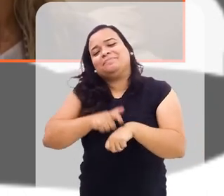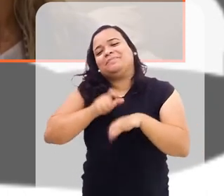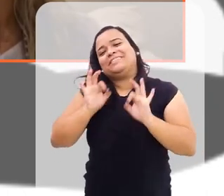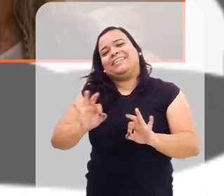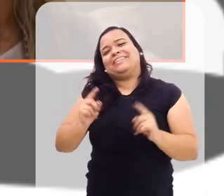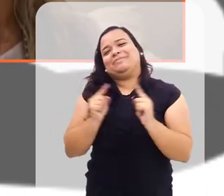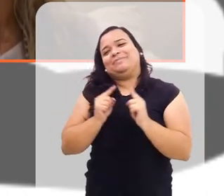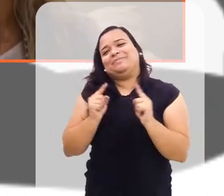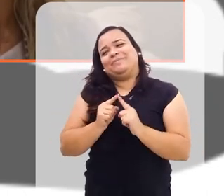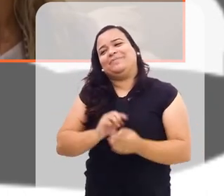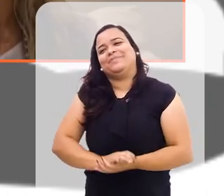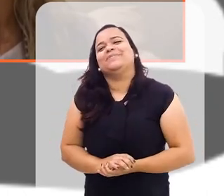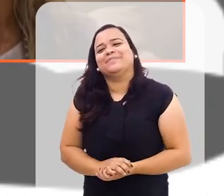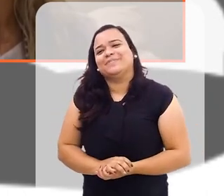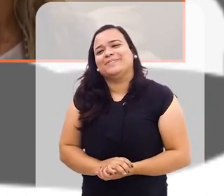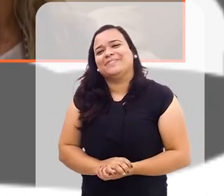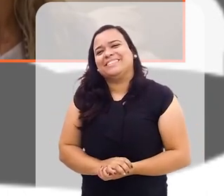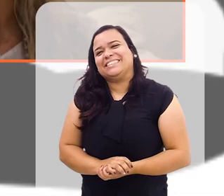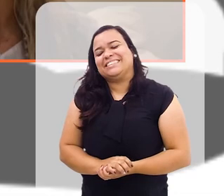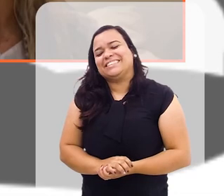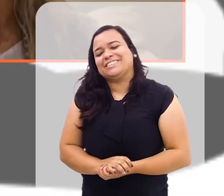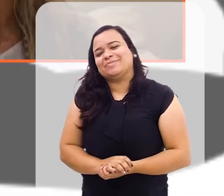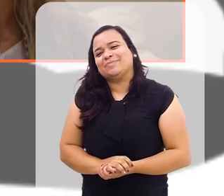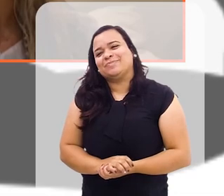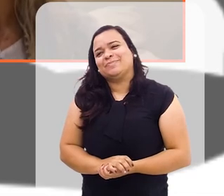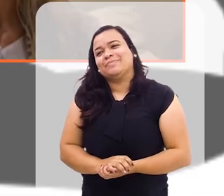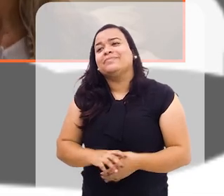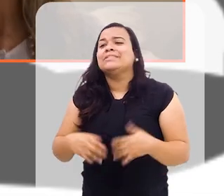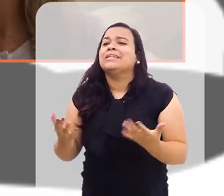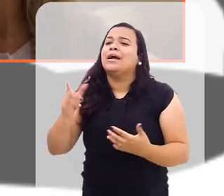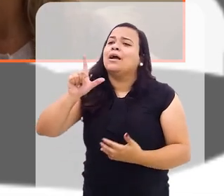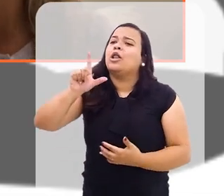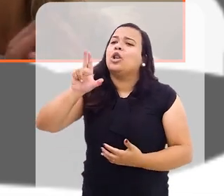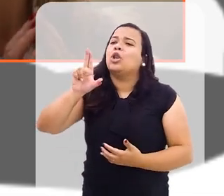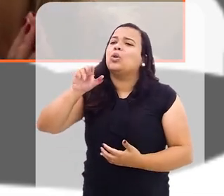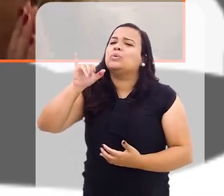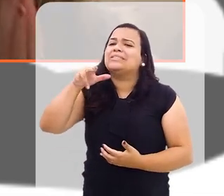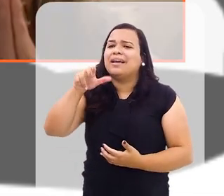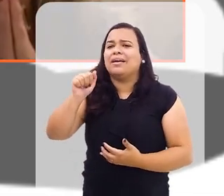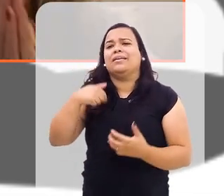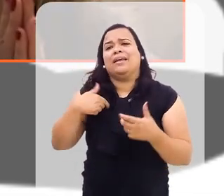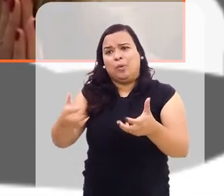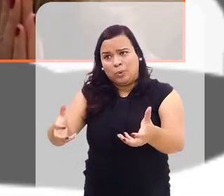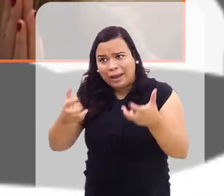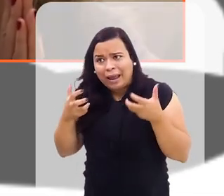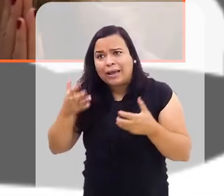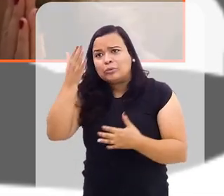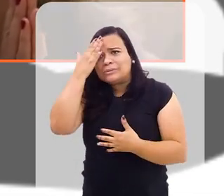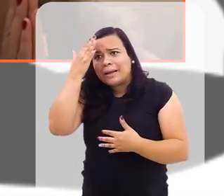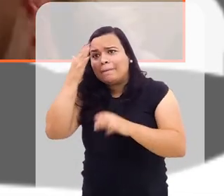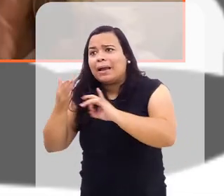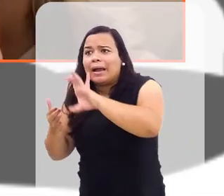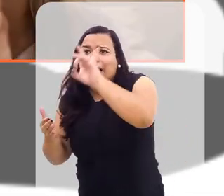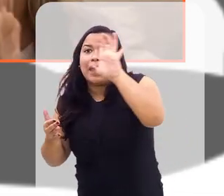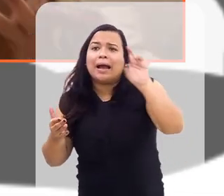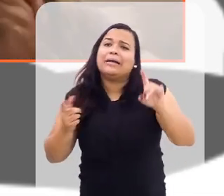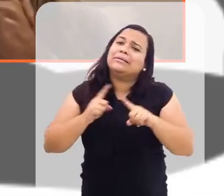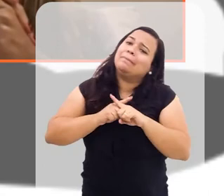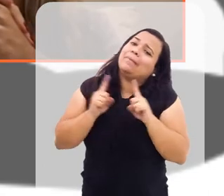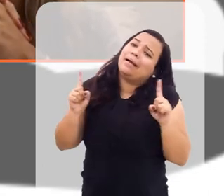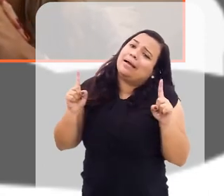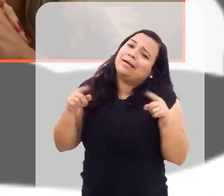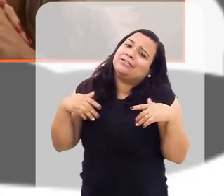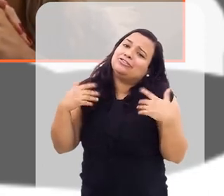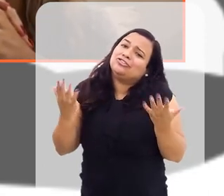momento correto para ser utilizado. Luciana, eu quero explorar cada uma dessas gavetinhas, mas a gente tem que